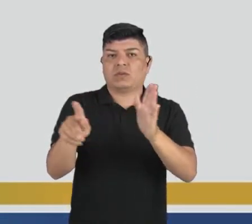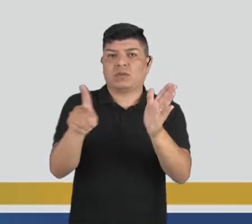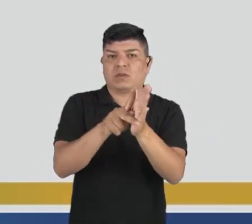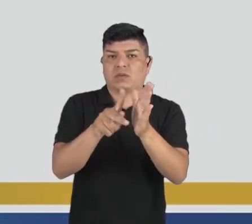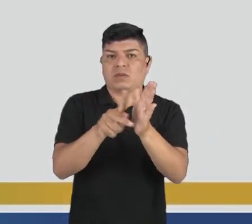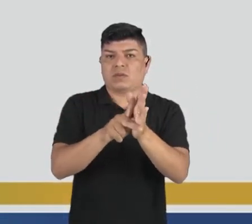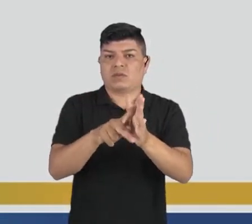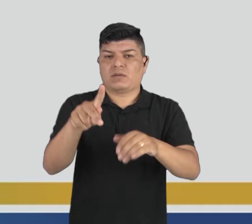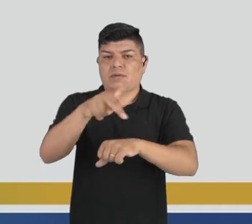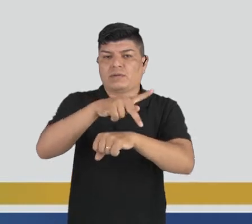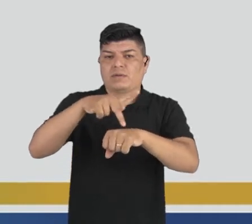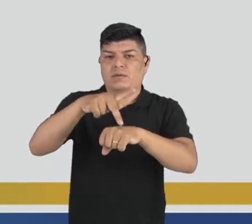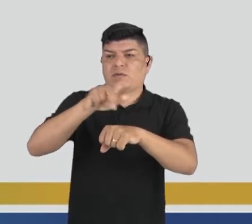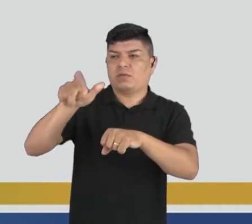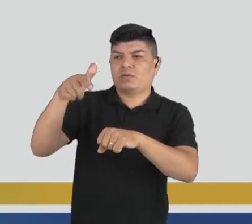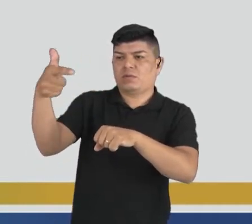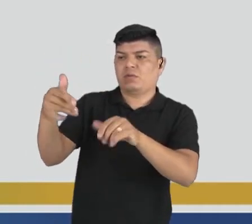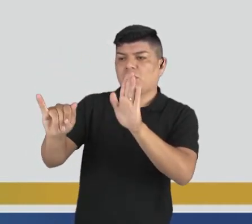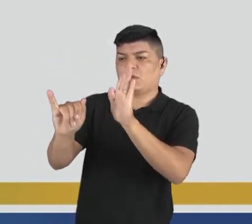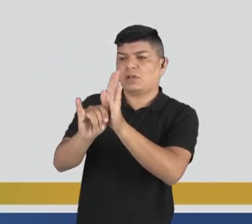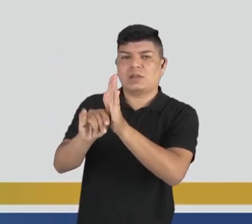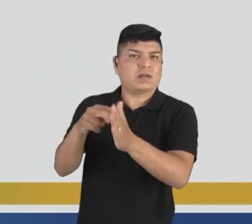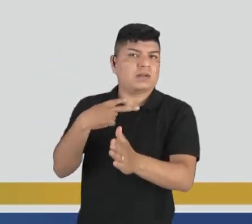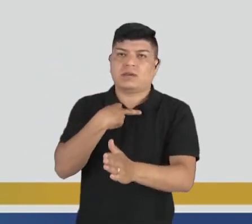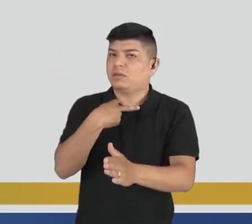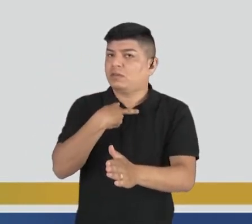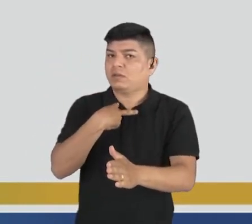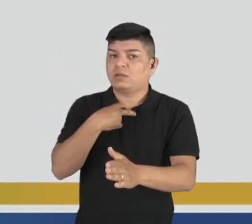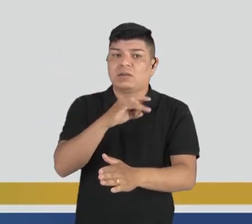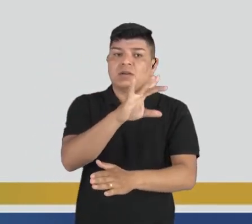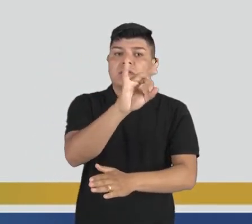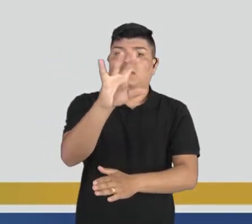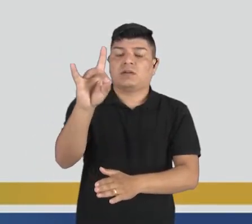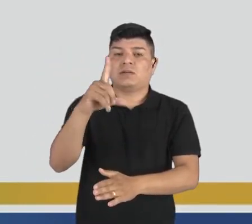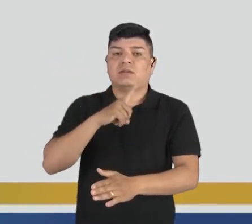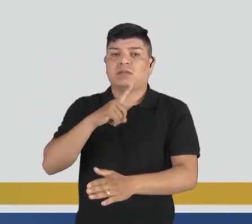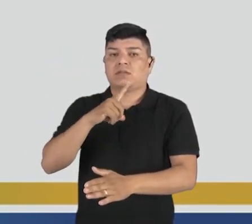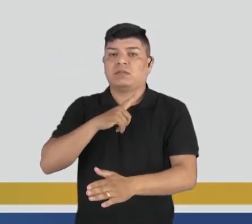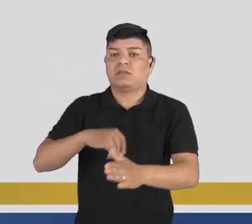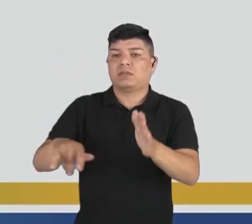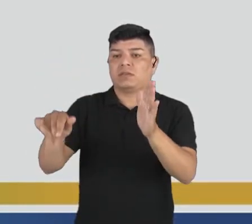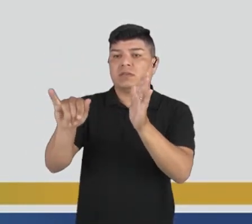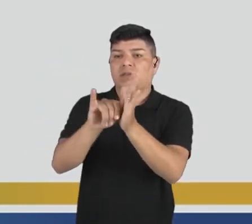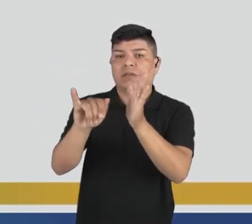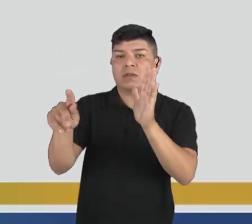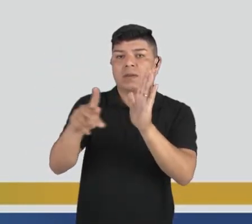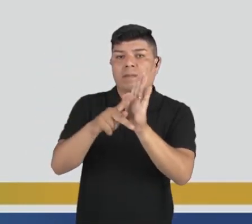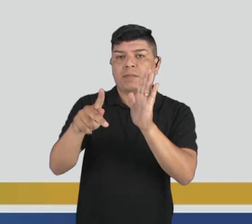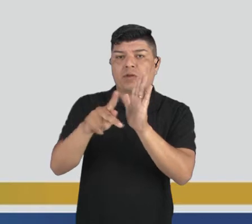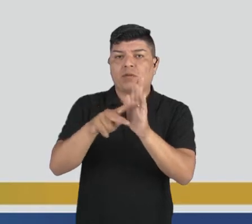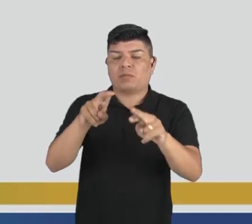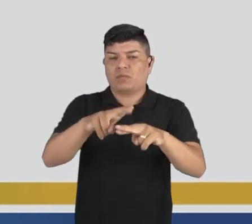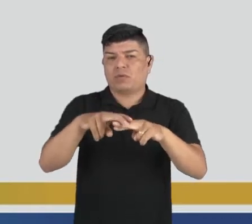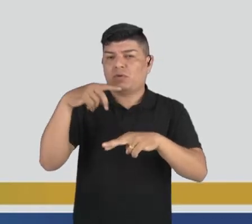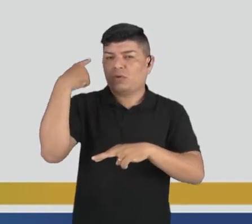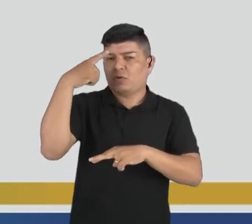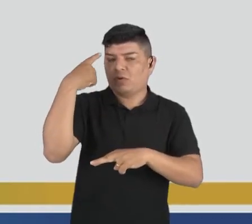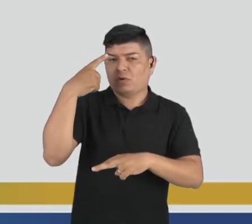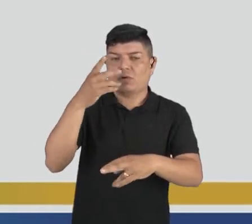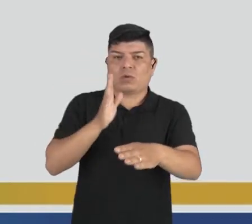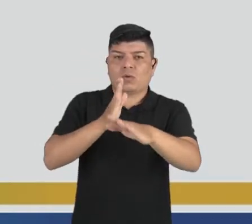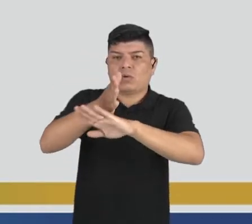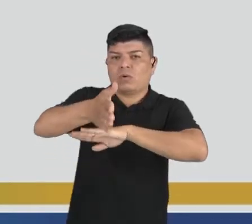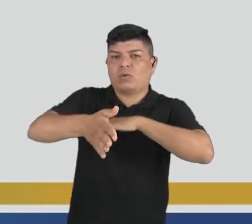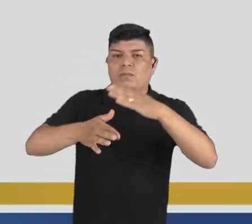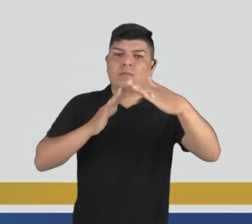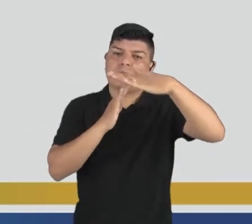Nenhum país segue a identidade do outro. Então, cada país tem a sua identidade. E aí o espanhol, ele atravessa as